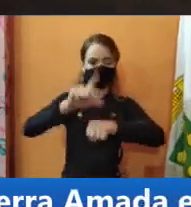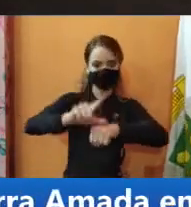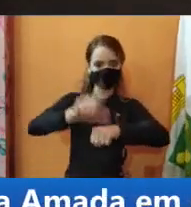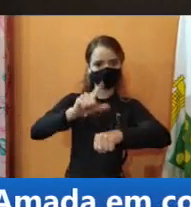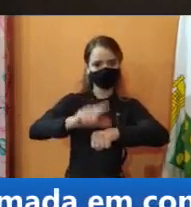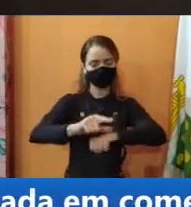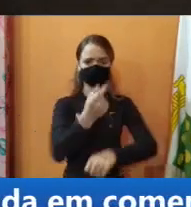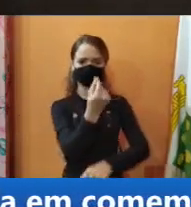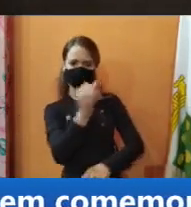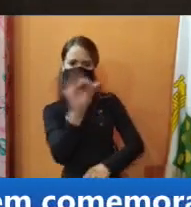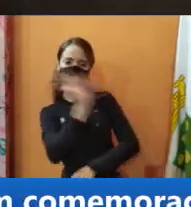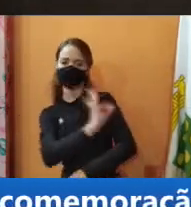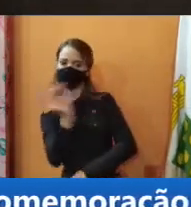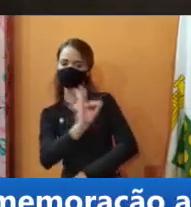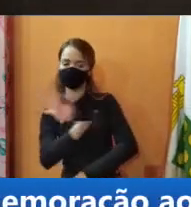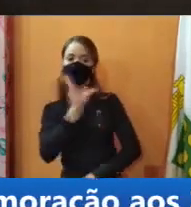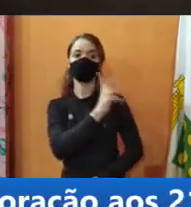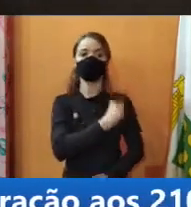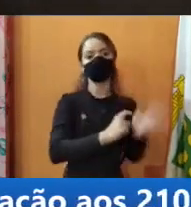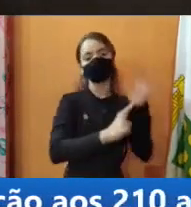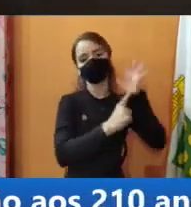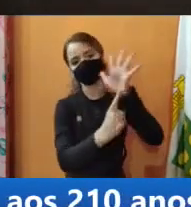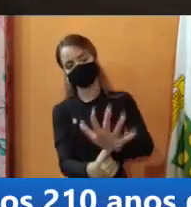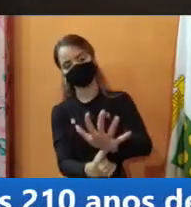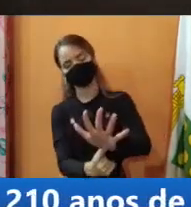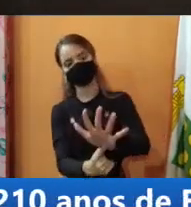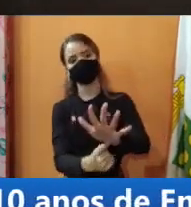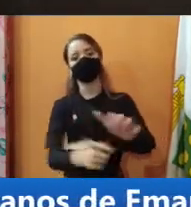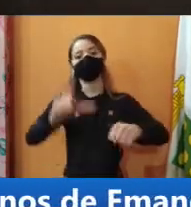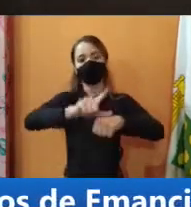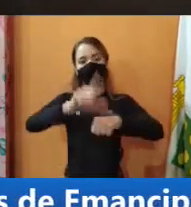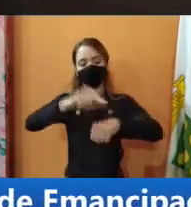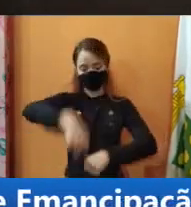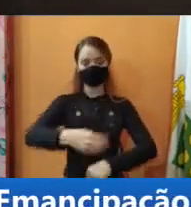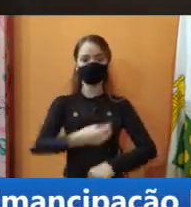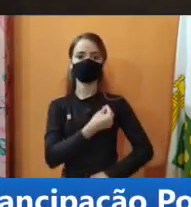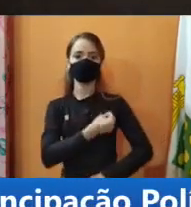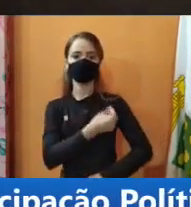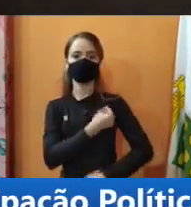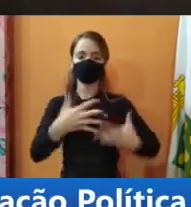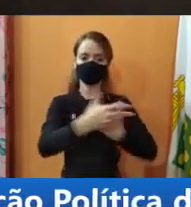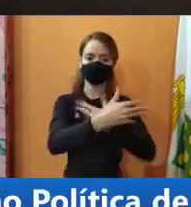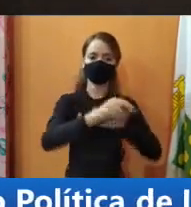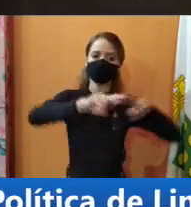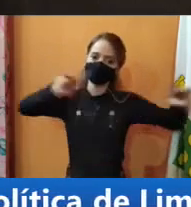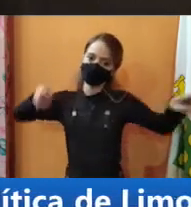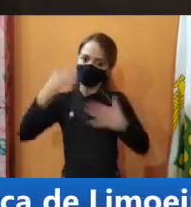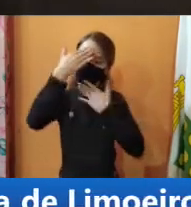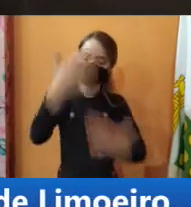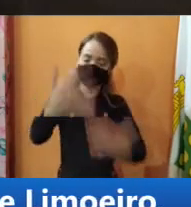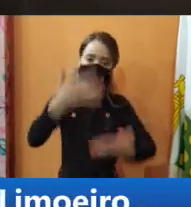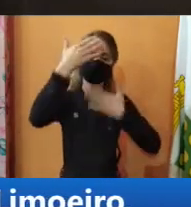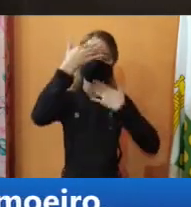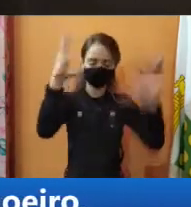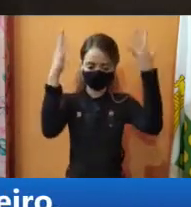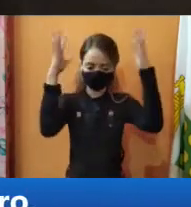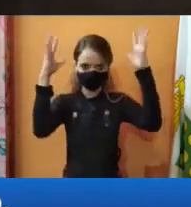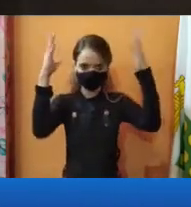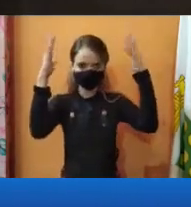teve um centavo nisso. O amor de mostrar que é limoeirense, que é da terra e faz a sua diferença. Obrigado, George.